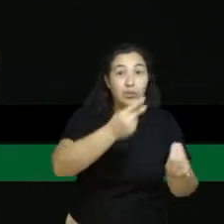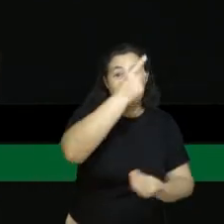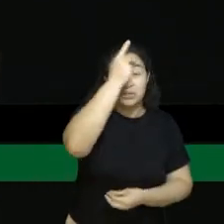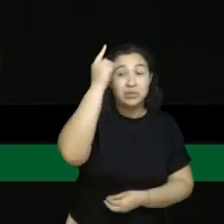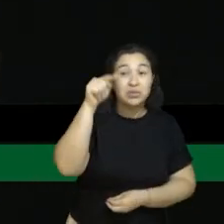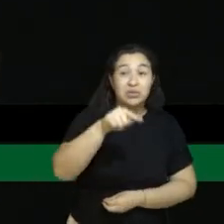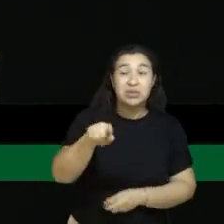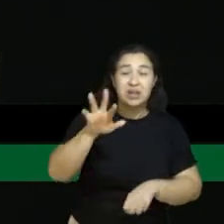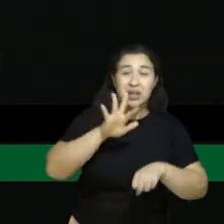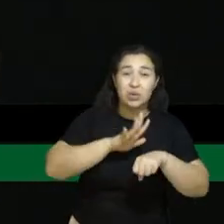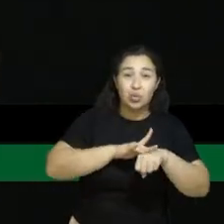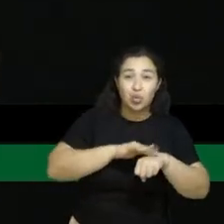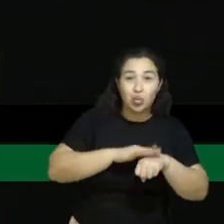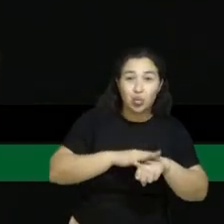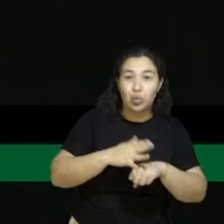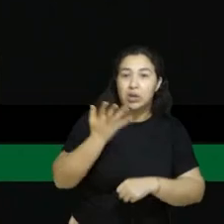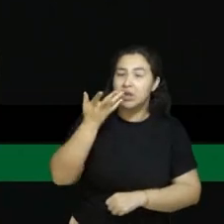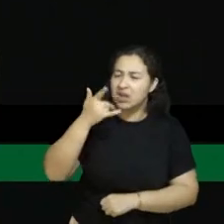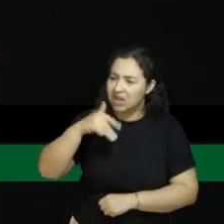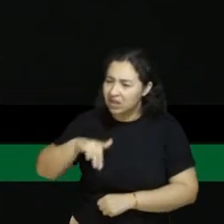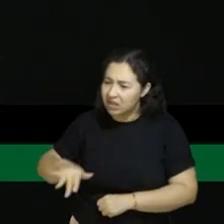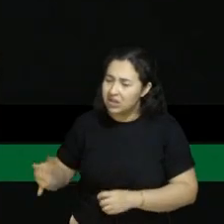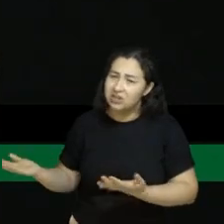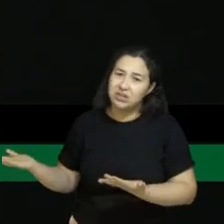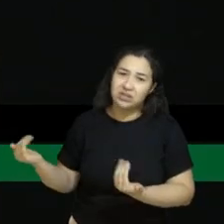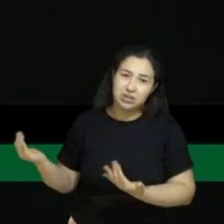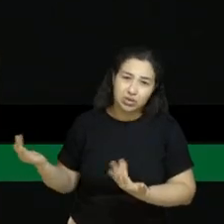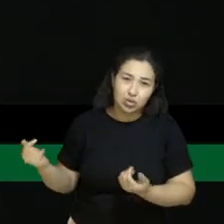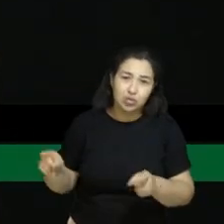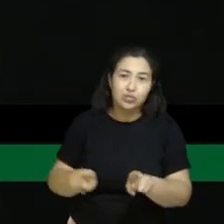de crianças e adolescentes, pessoal.